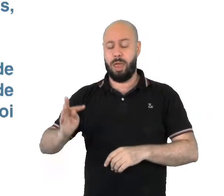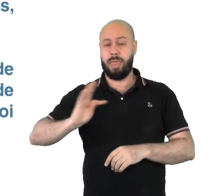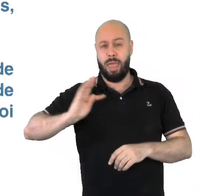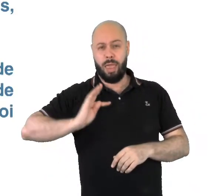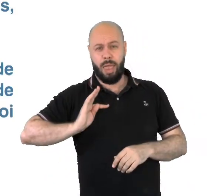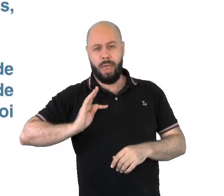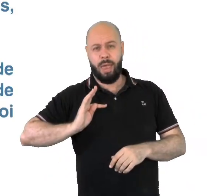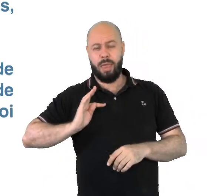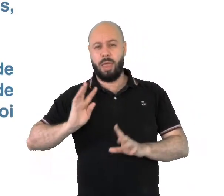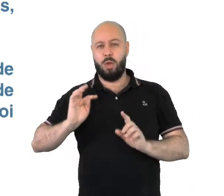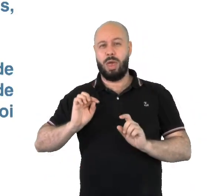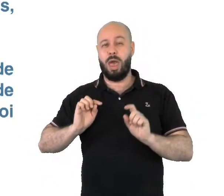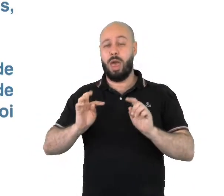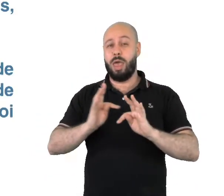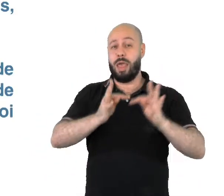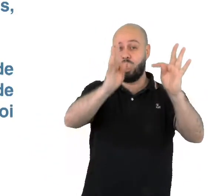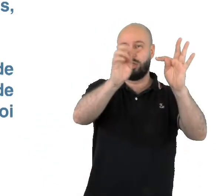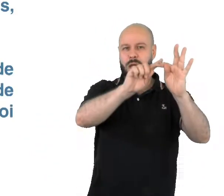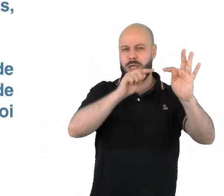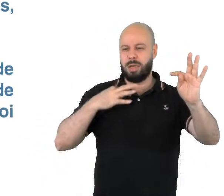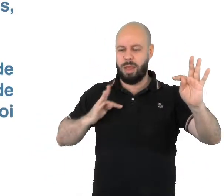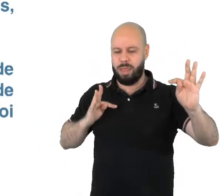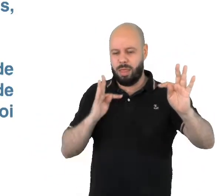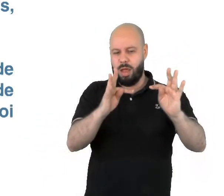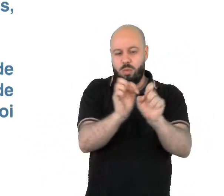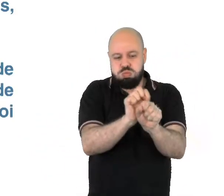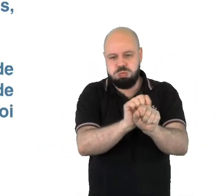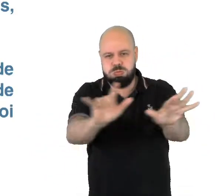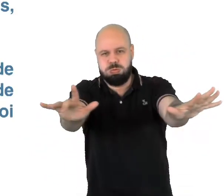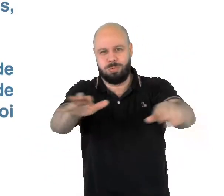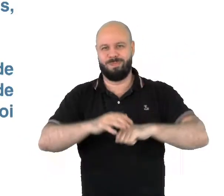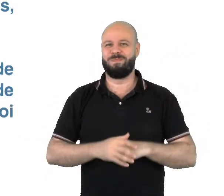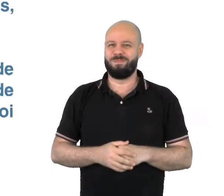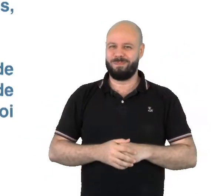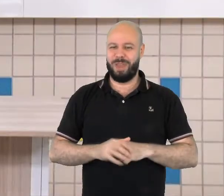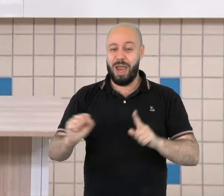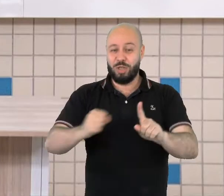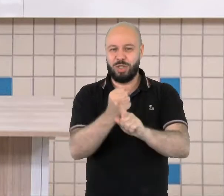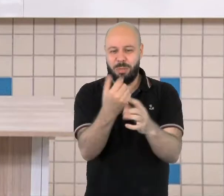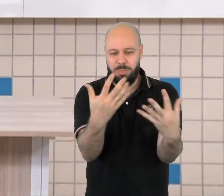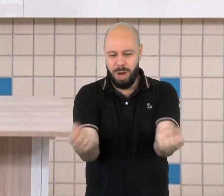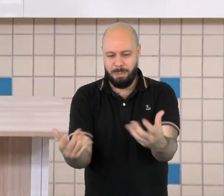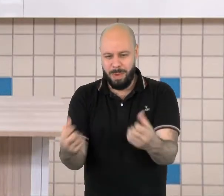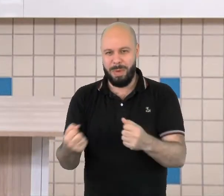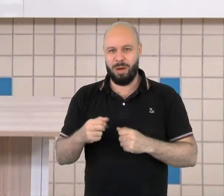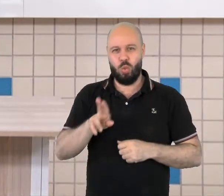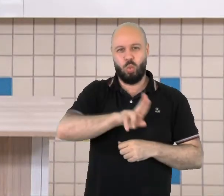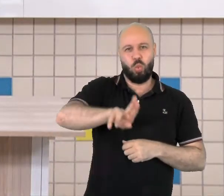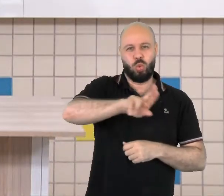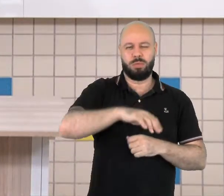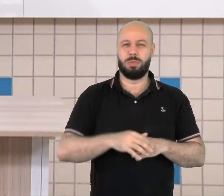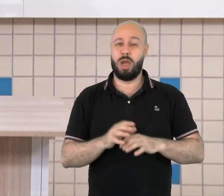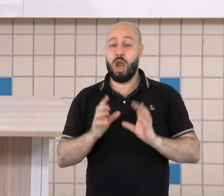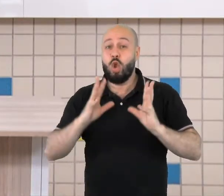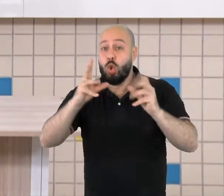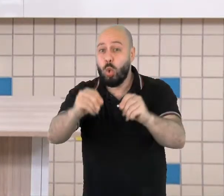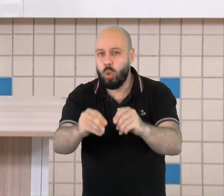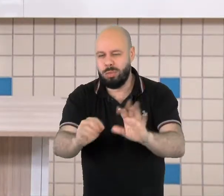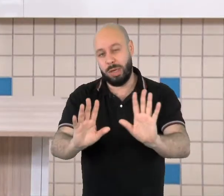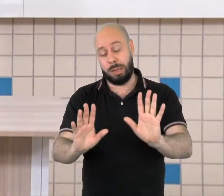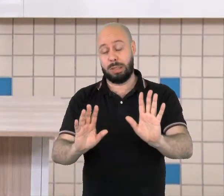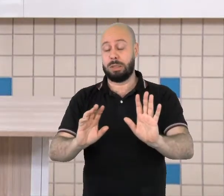técnica se difunde na sociedade. Aí todos têm acesso, entre aspas, né? Ou quem